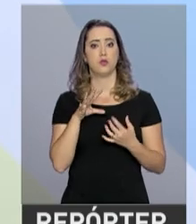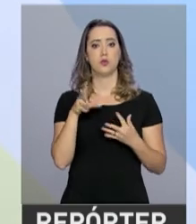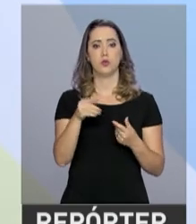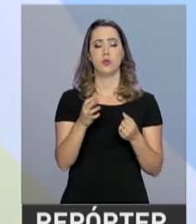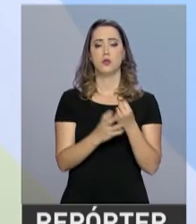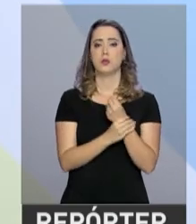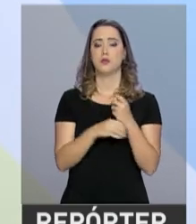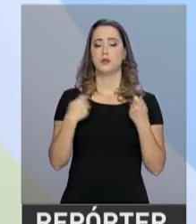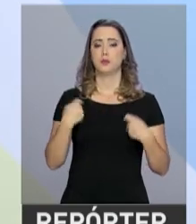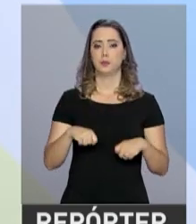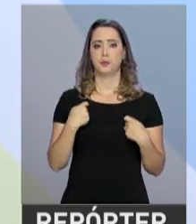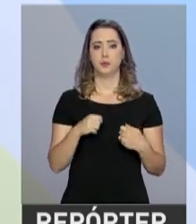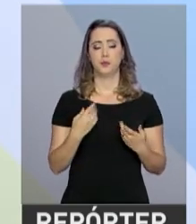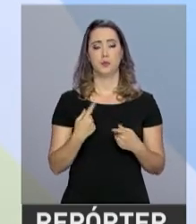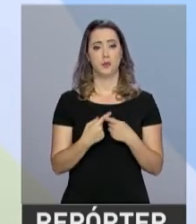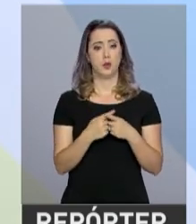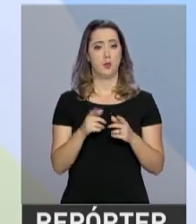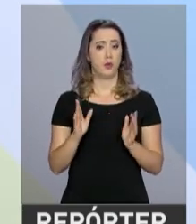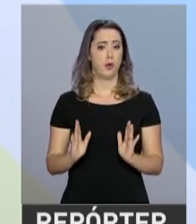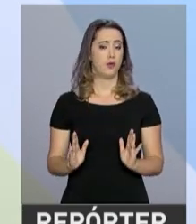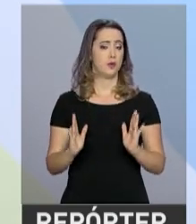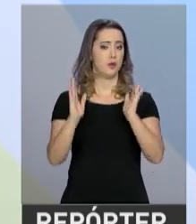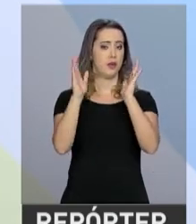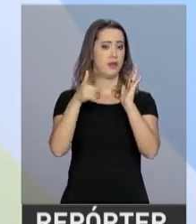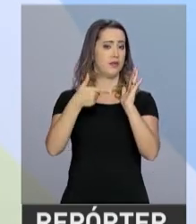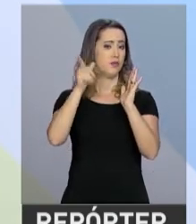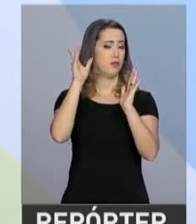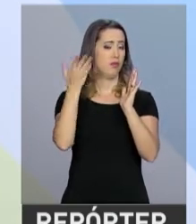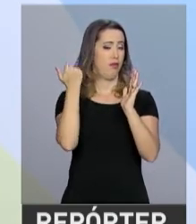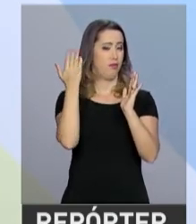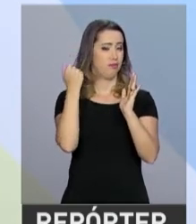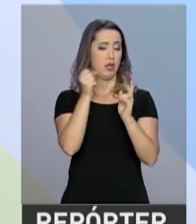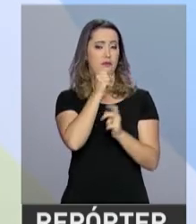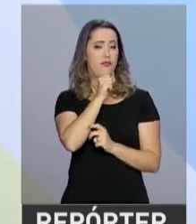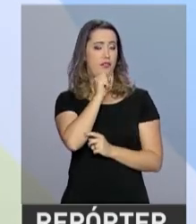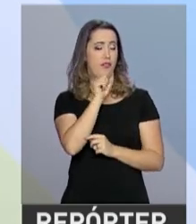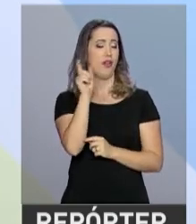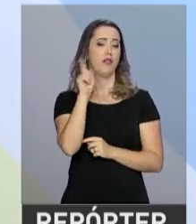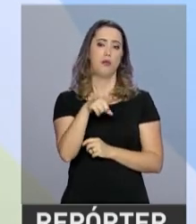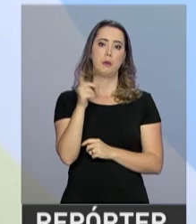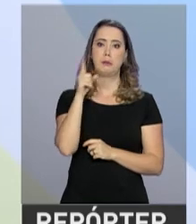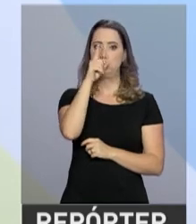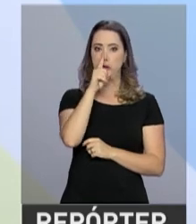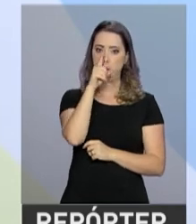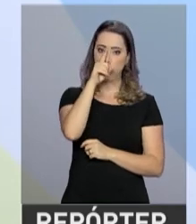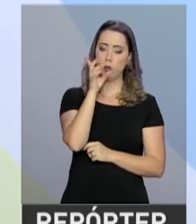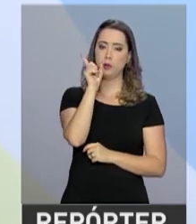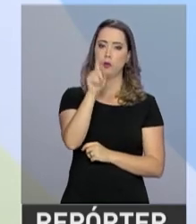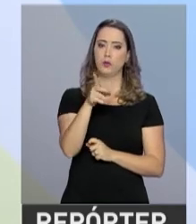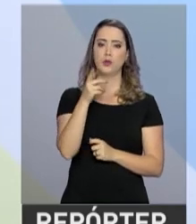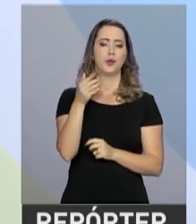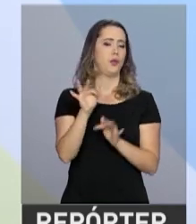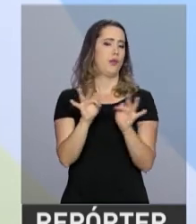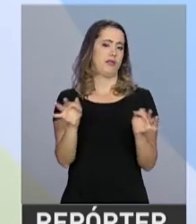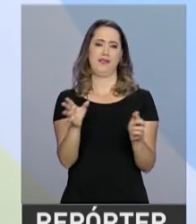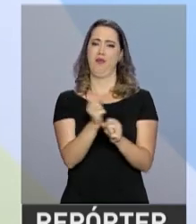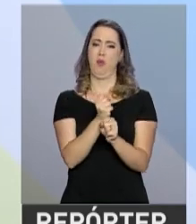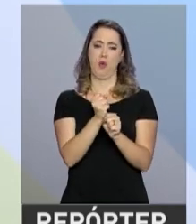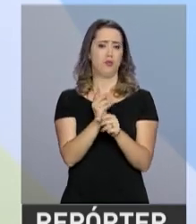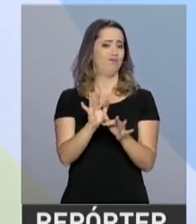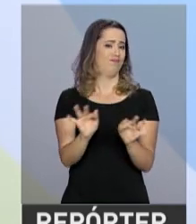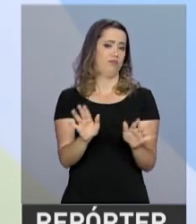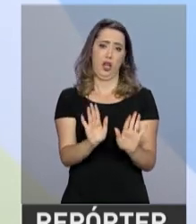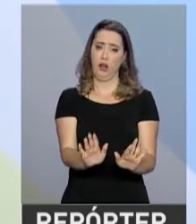atualizados porque os prédios antigos têm um estilo novo desafio e não são simples as reconstruções ou as reformas